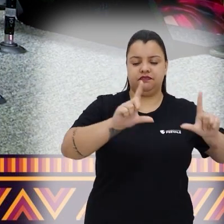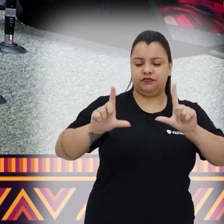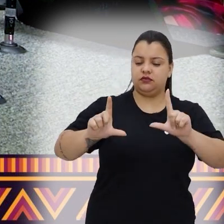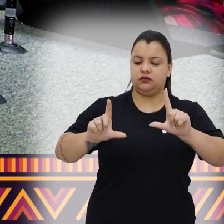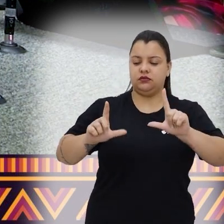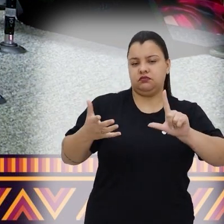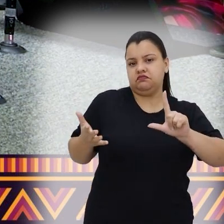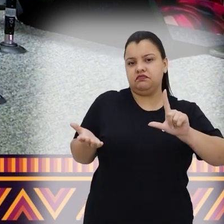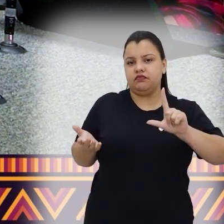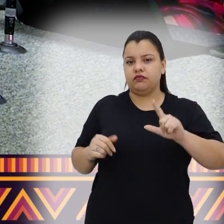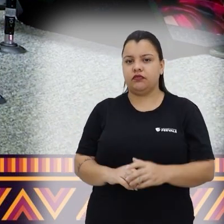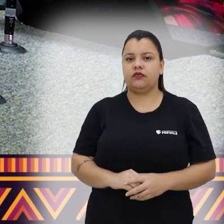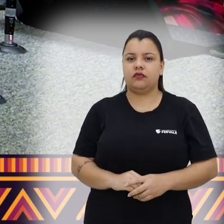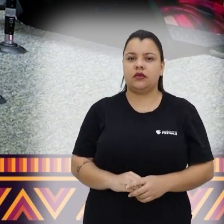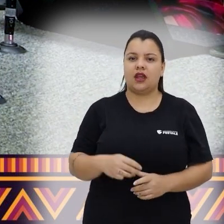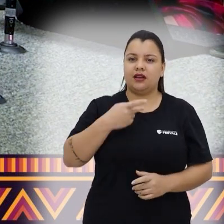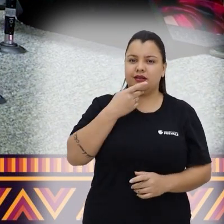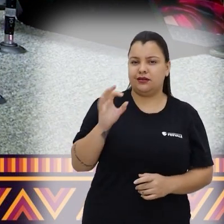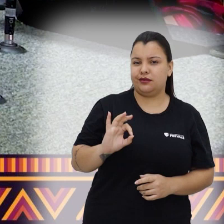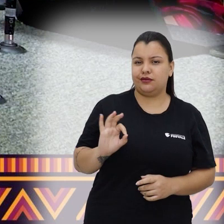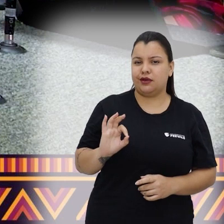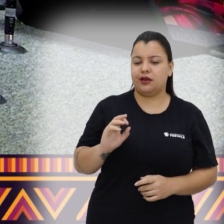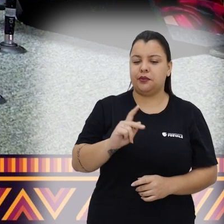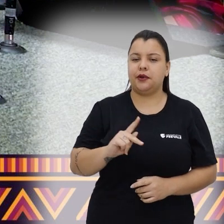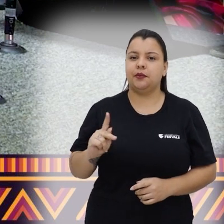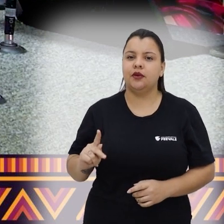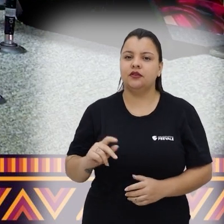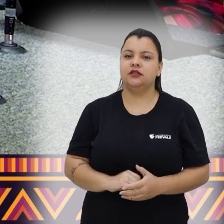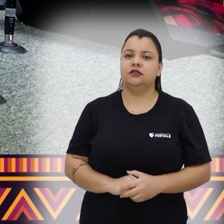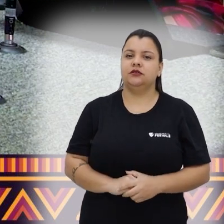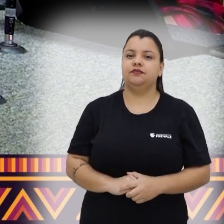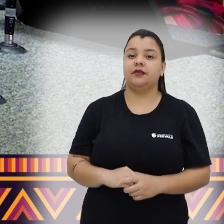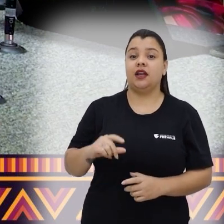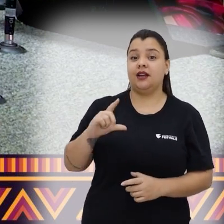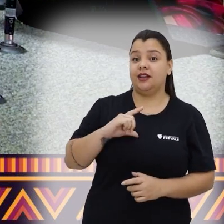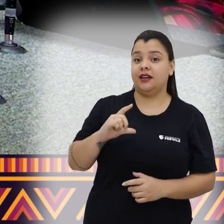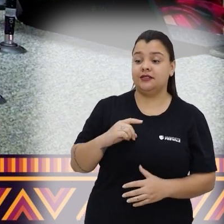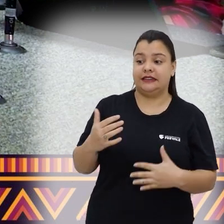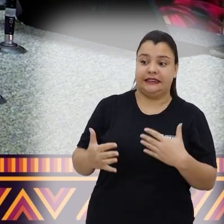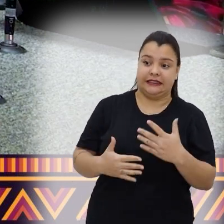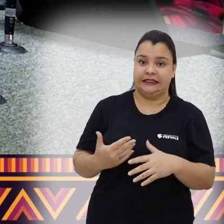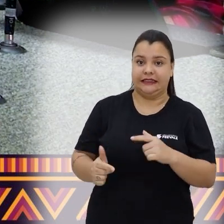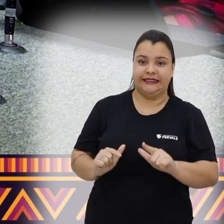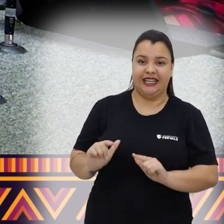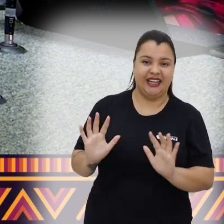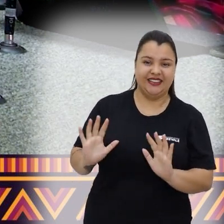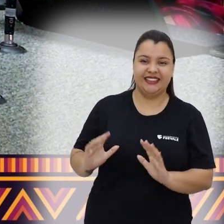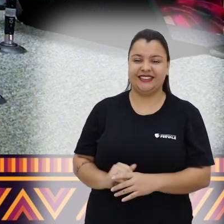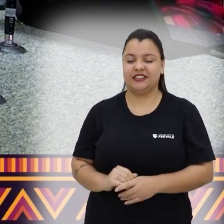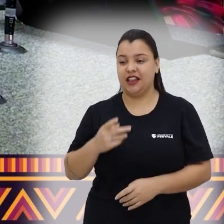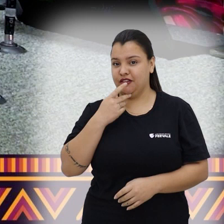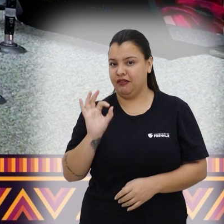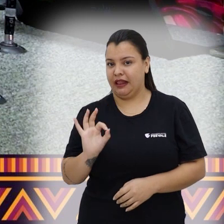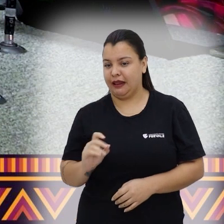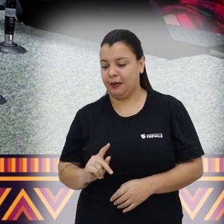né? Eu não falei que eu era professor, enfim, mas eu tenho trabalhado... Vai chegar lá. Eu tenho trabalhado